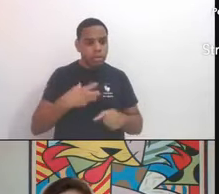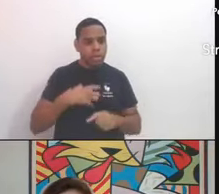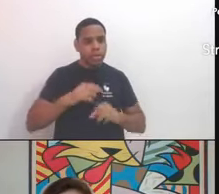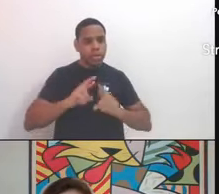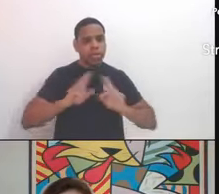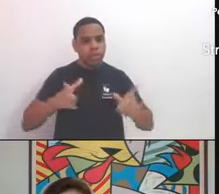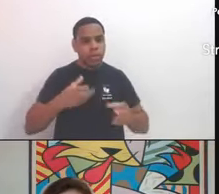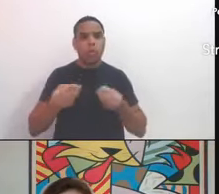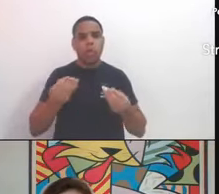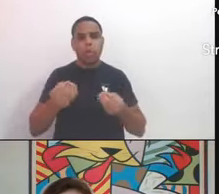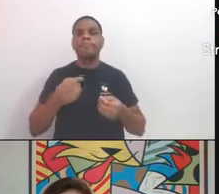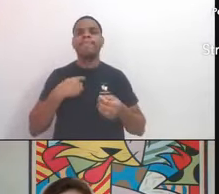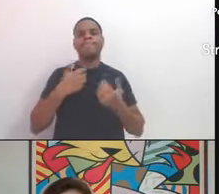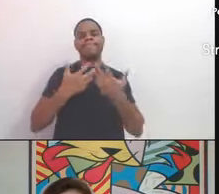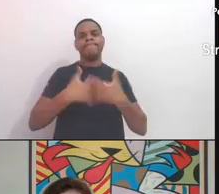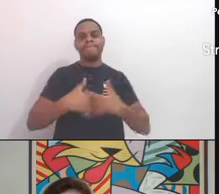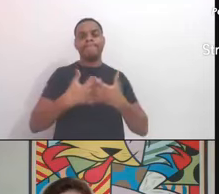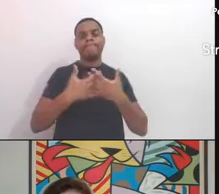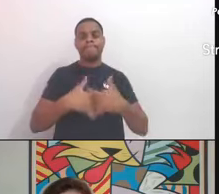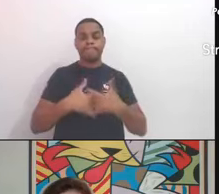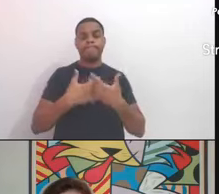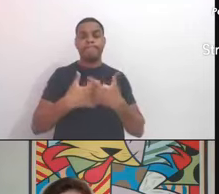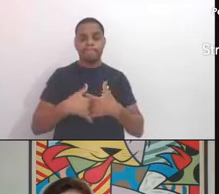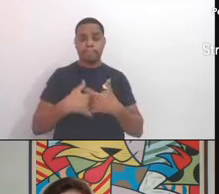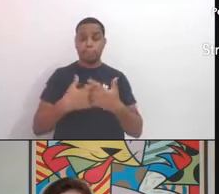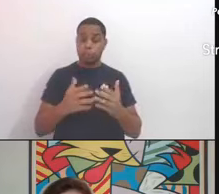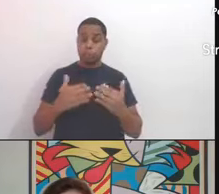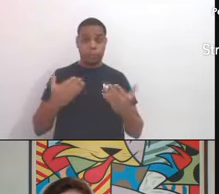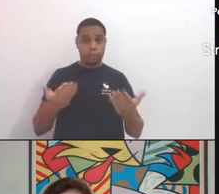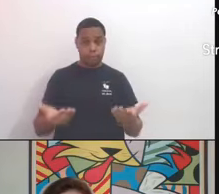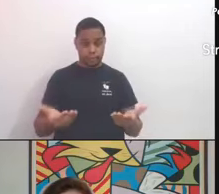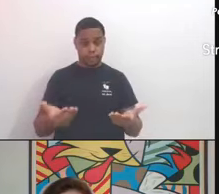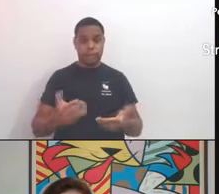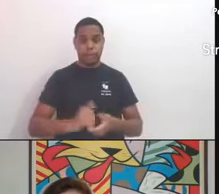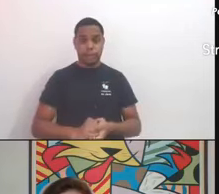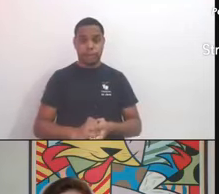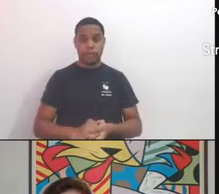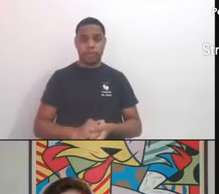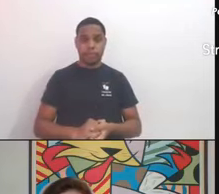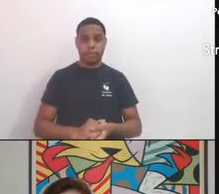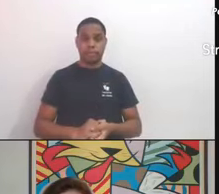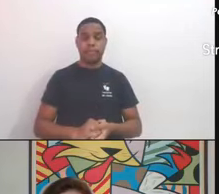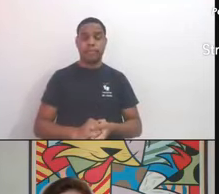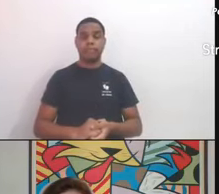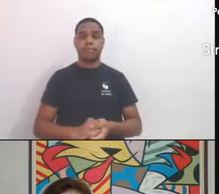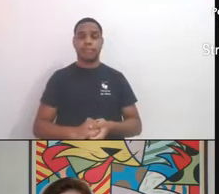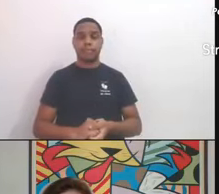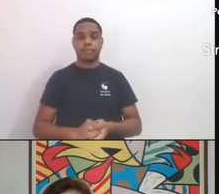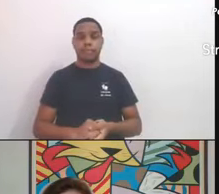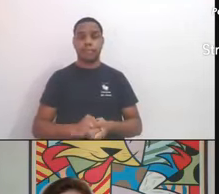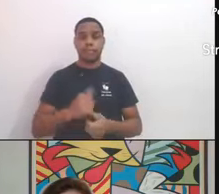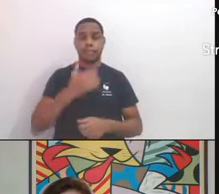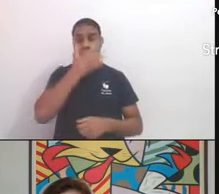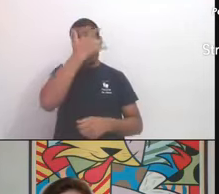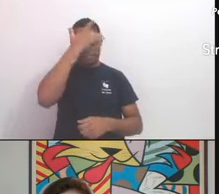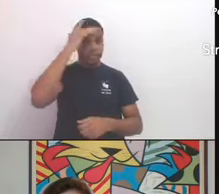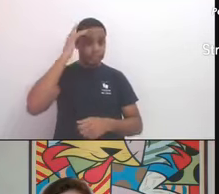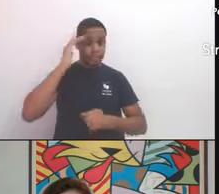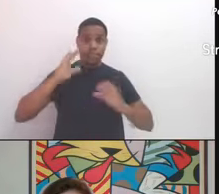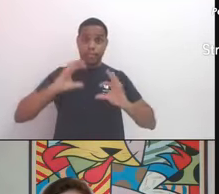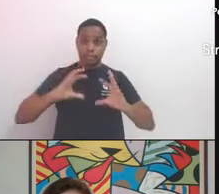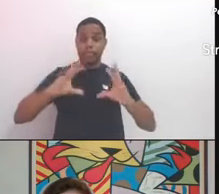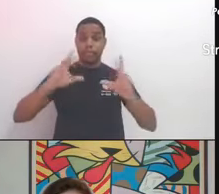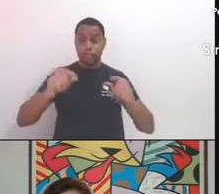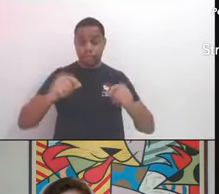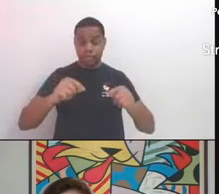normal daqui para frente. Nesse sentido, portanto, tanto para as pessoas, todas as pessoas, assim